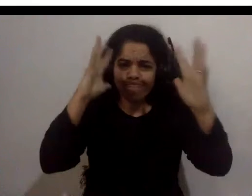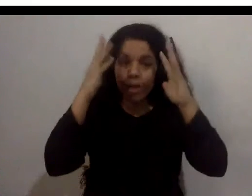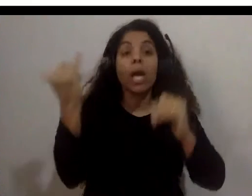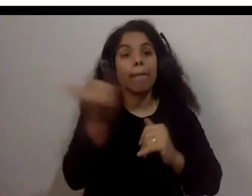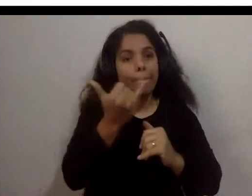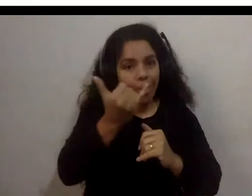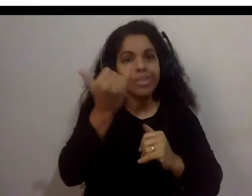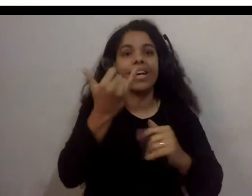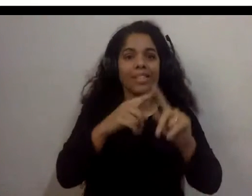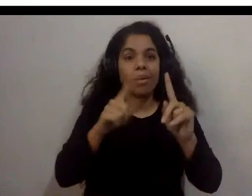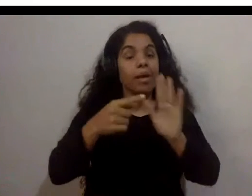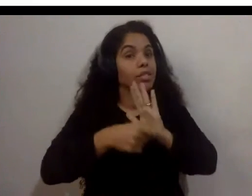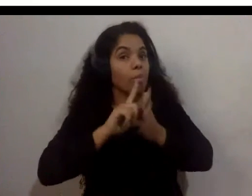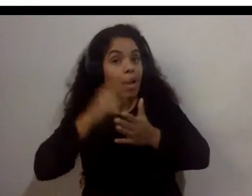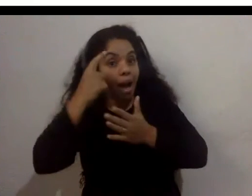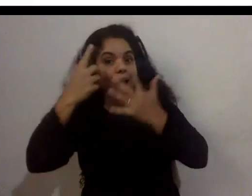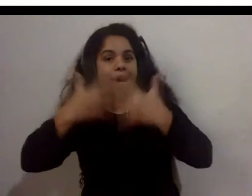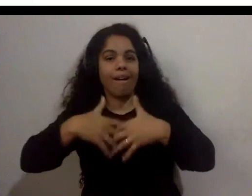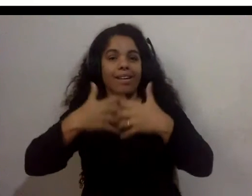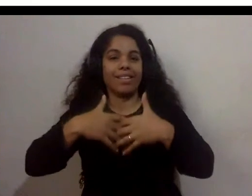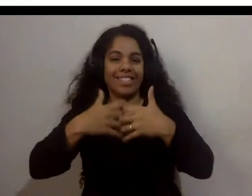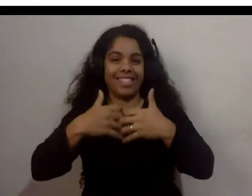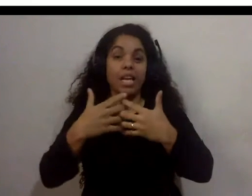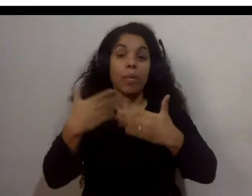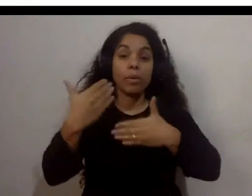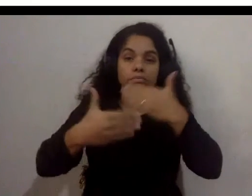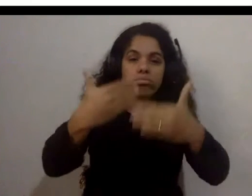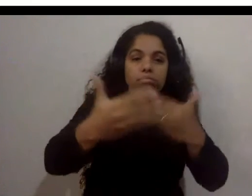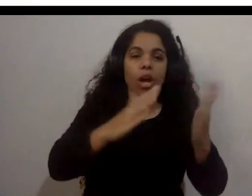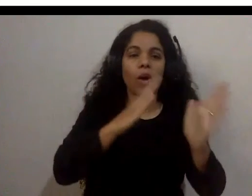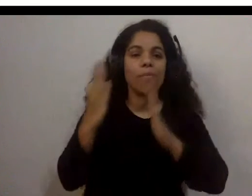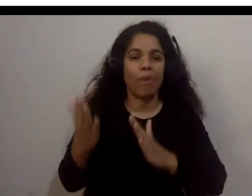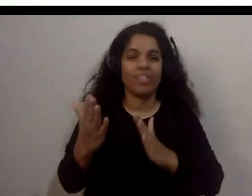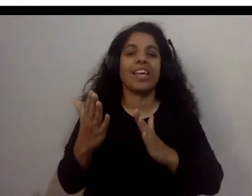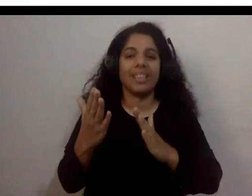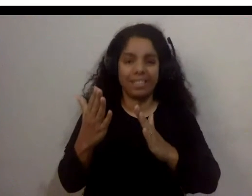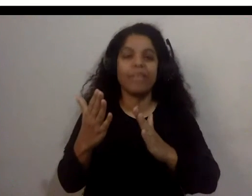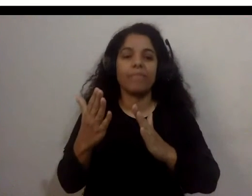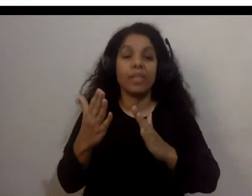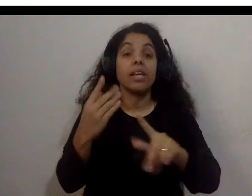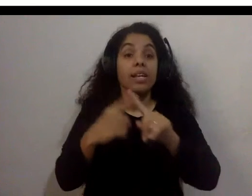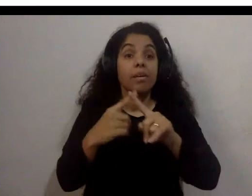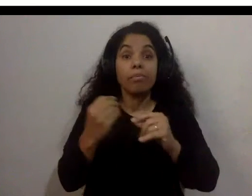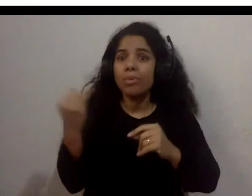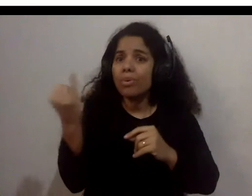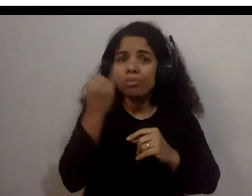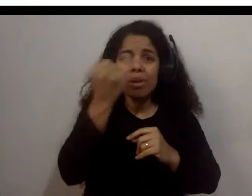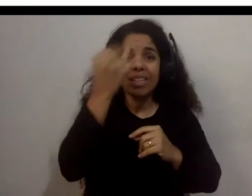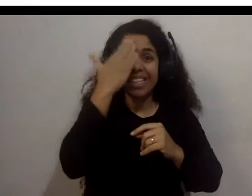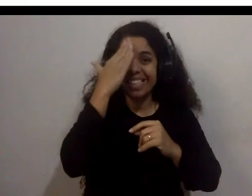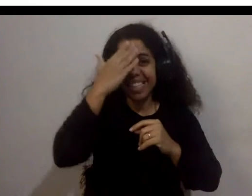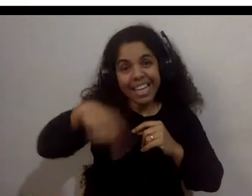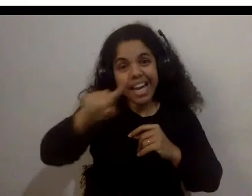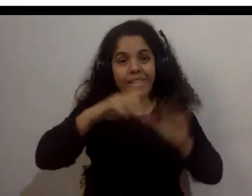tenta trazer ela antes, quando a gente está desenvolvendo o nosso processo, que é muito importante entender que